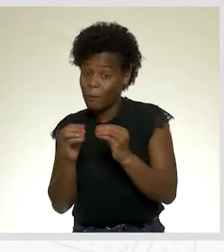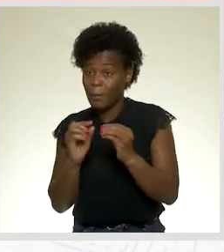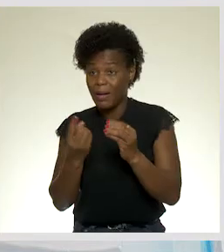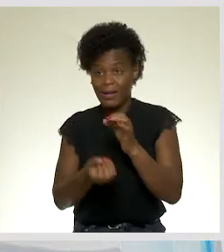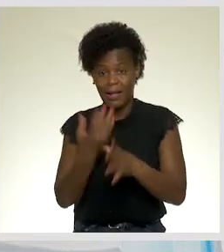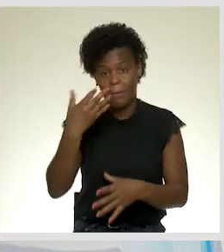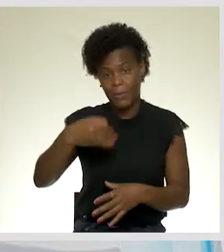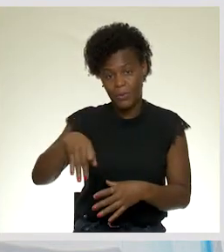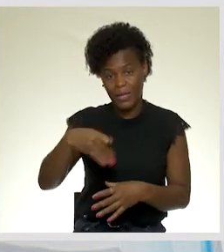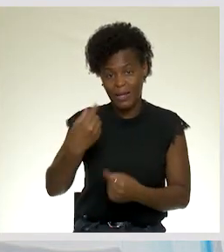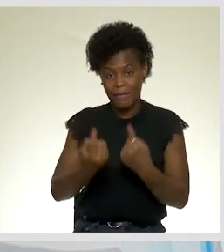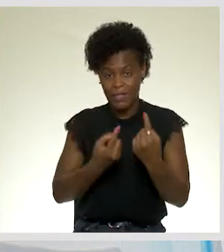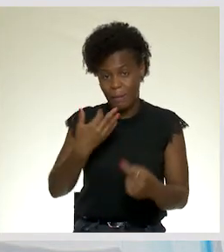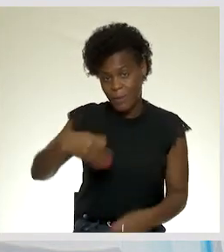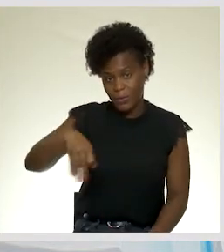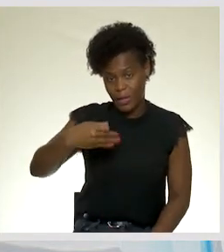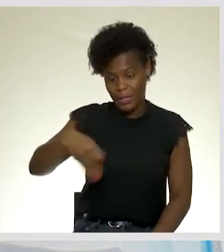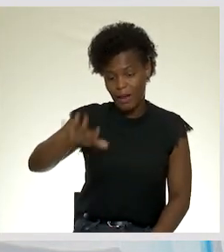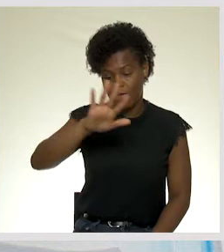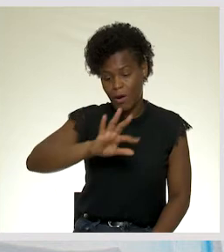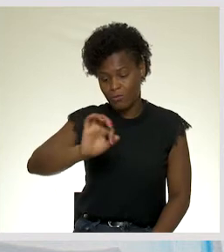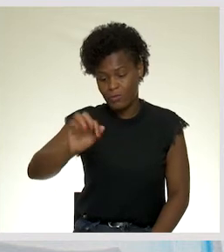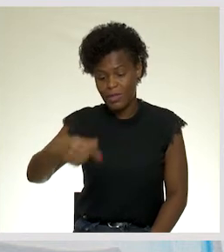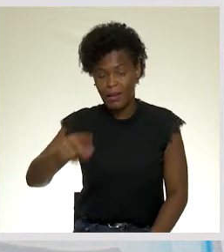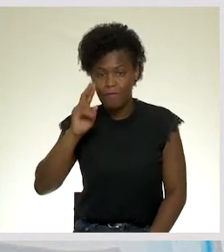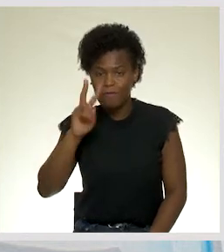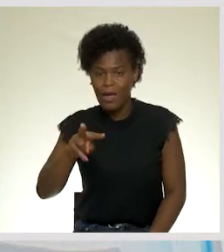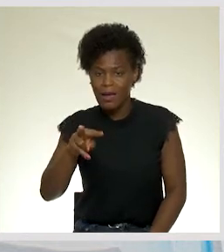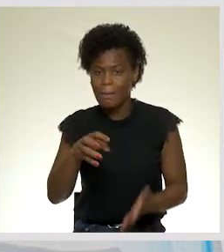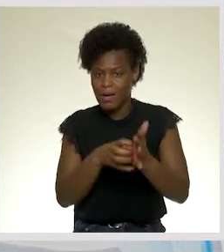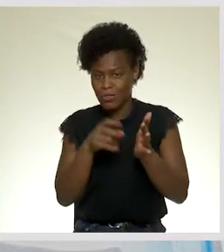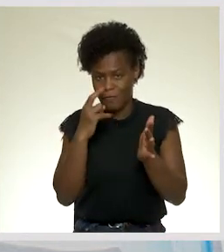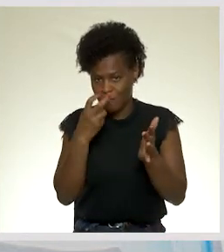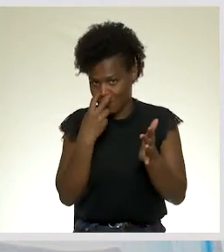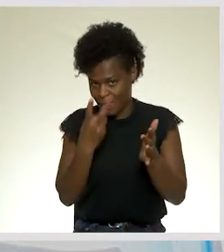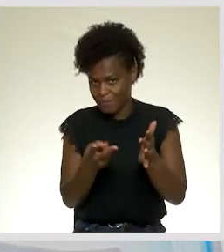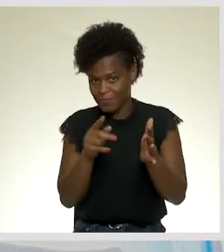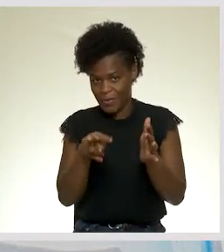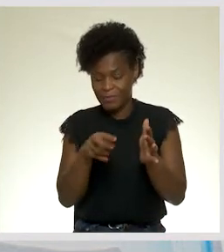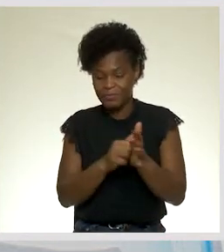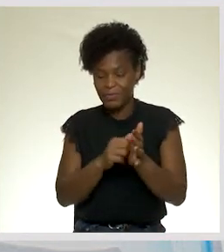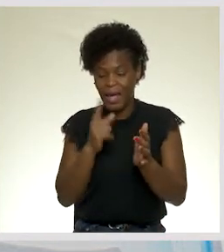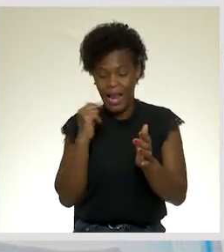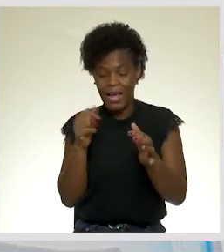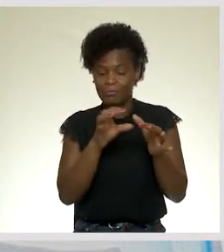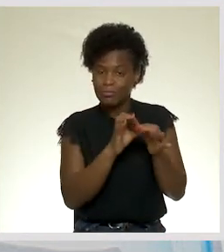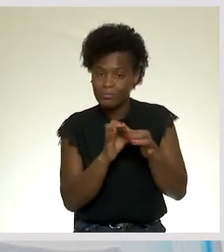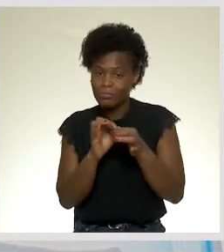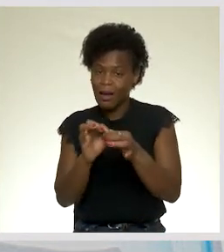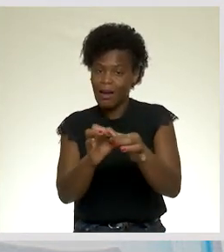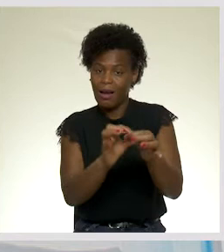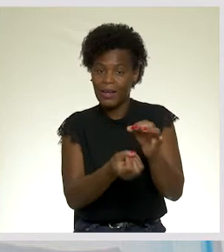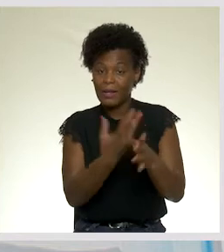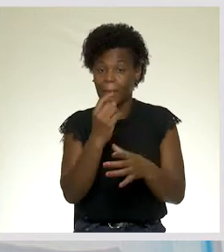vezes, contêm essas formas aqui, como vocês podem ver. No entanto, elas são formadas pela ligação